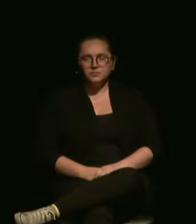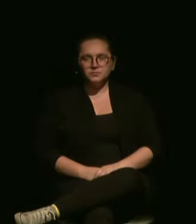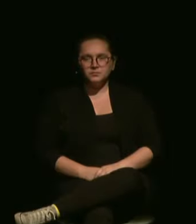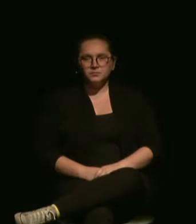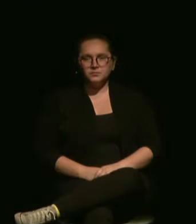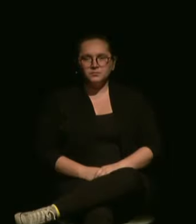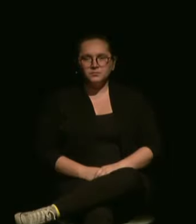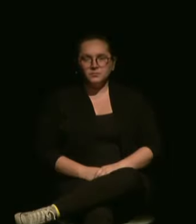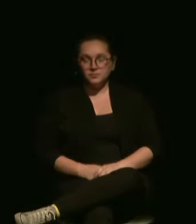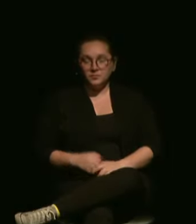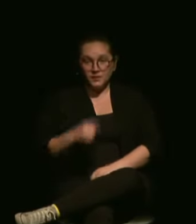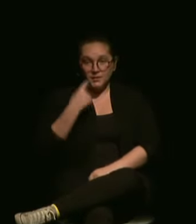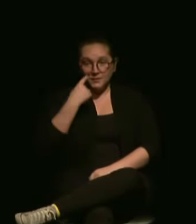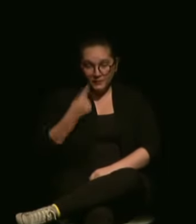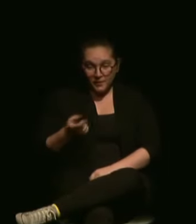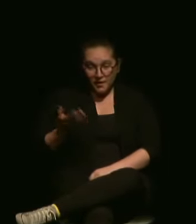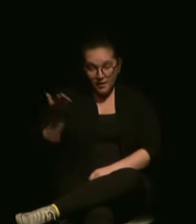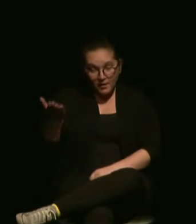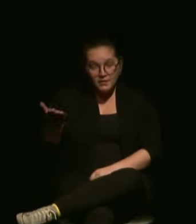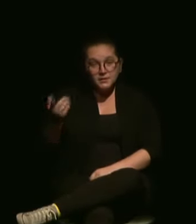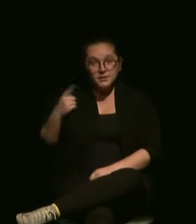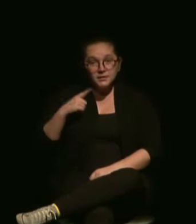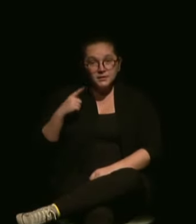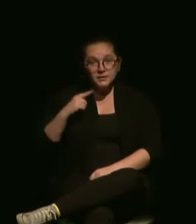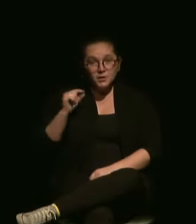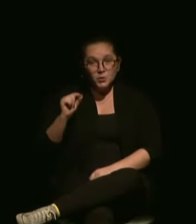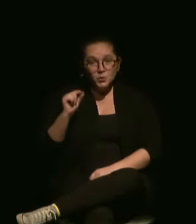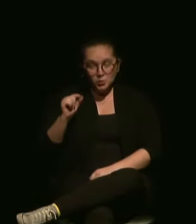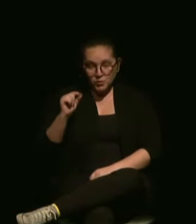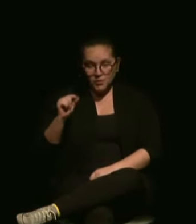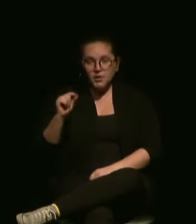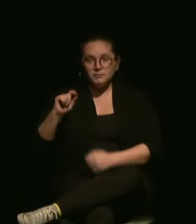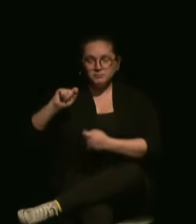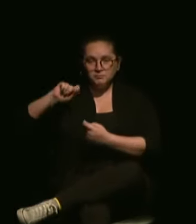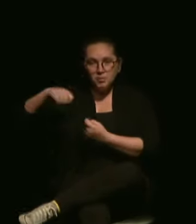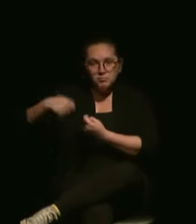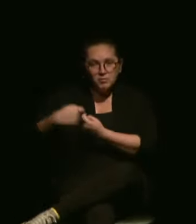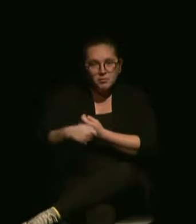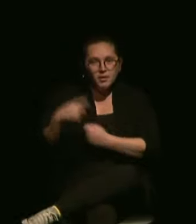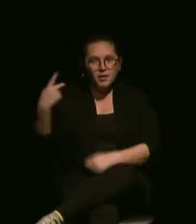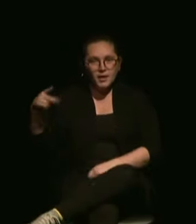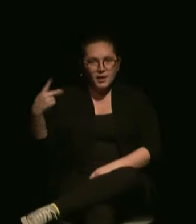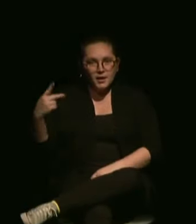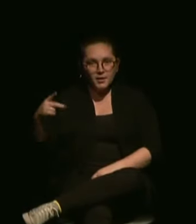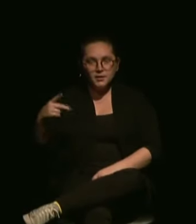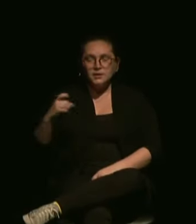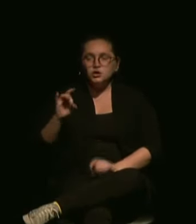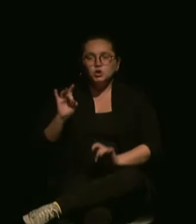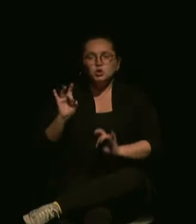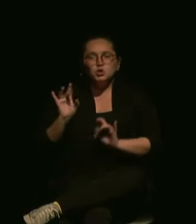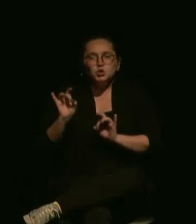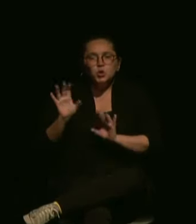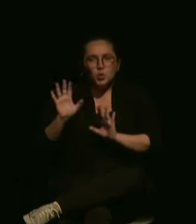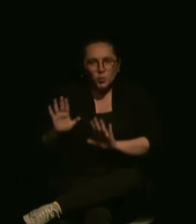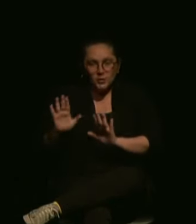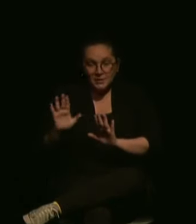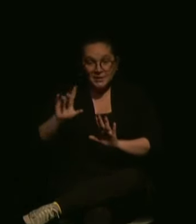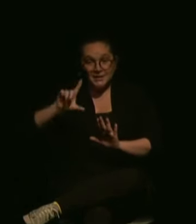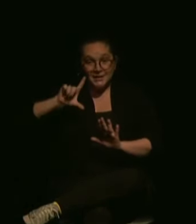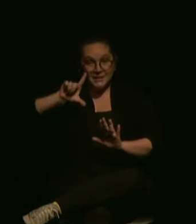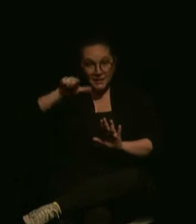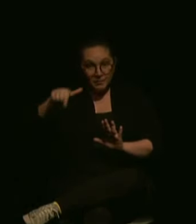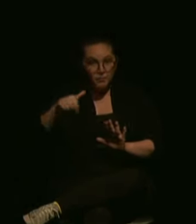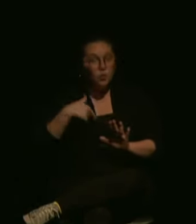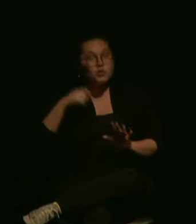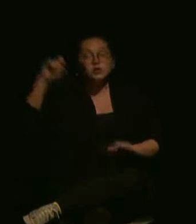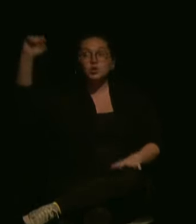É o seguinte, essa daqui, a gente pega, descasca ela, deixa as torinhas. Quando acabar, põe pra